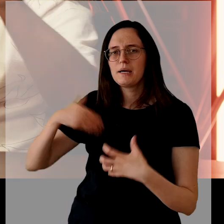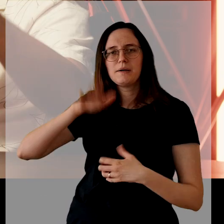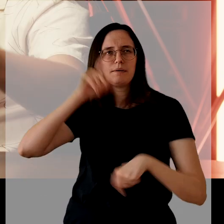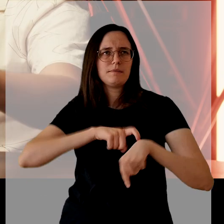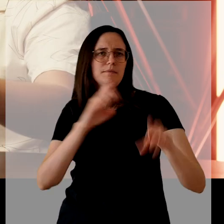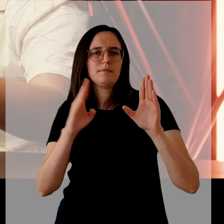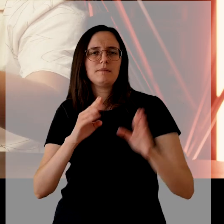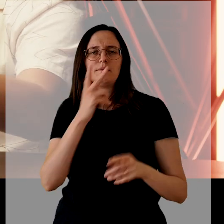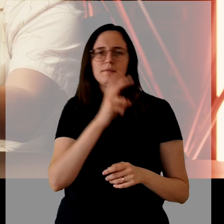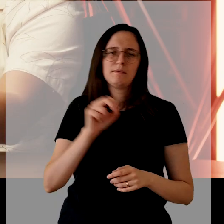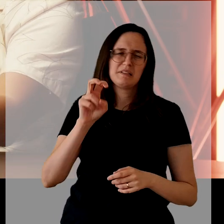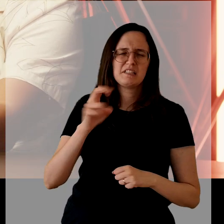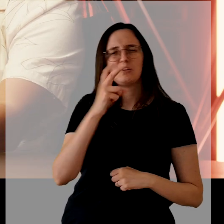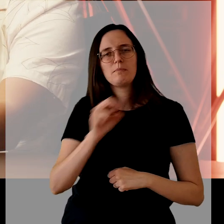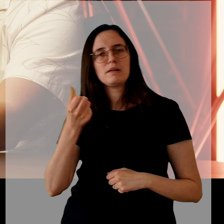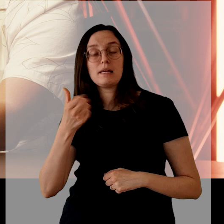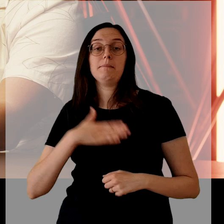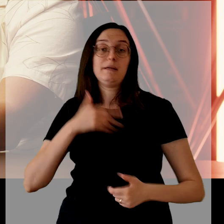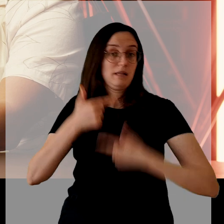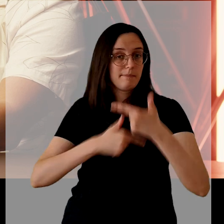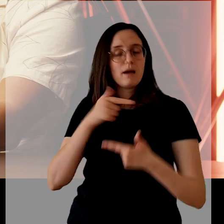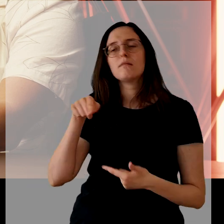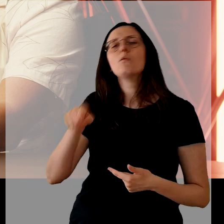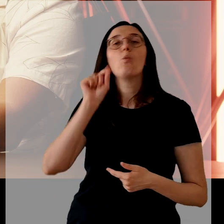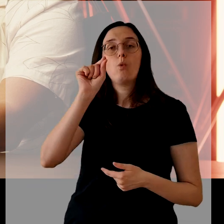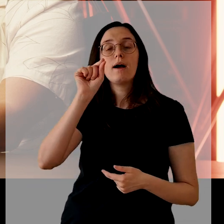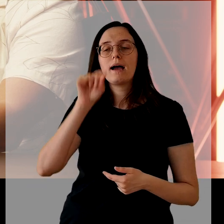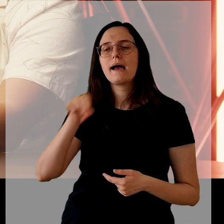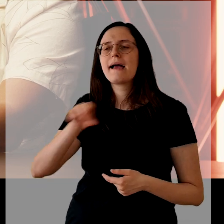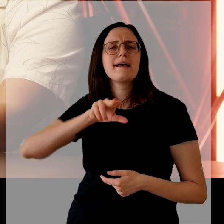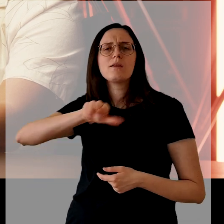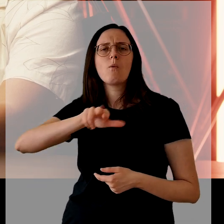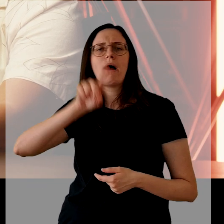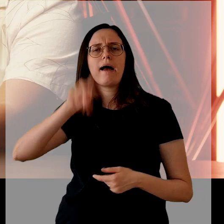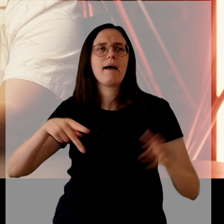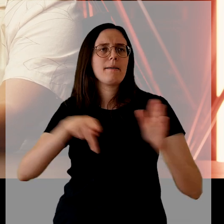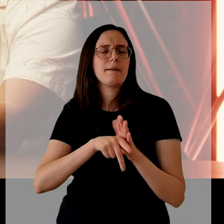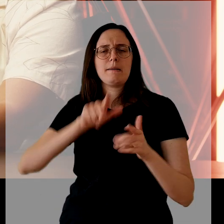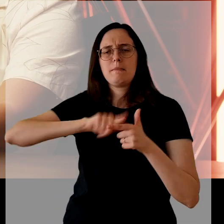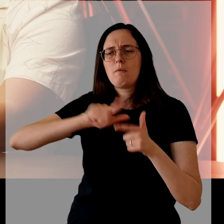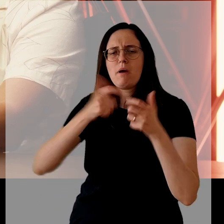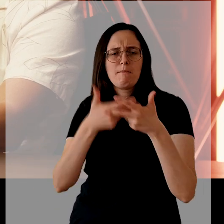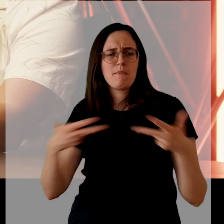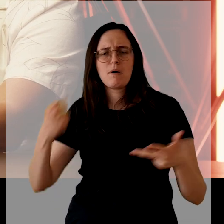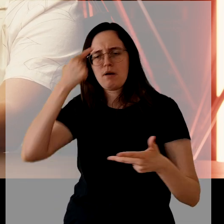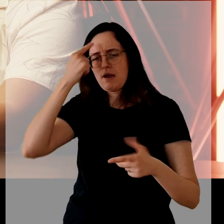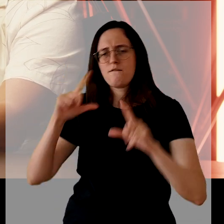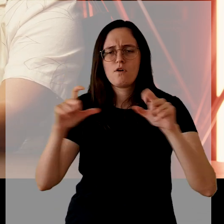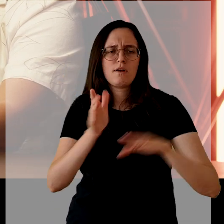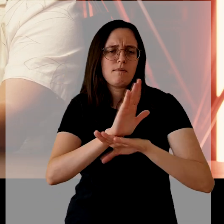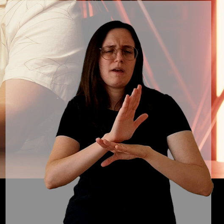ali 2005, 2006 com o meu trabalho, que era assim, não era só uma crise com a fotografia parada em relação ao